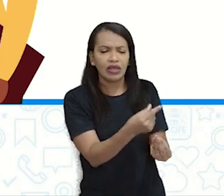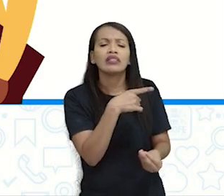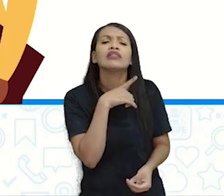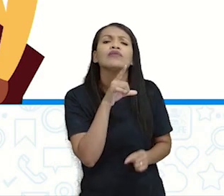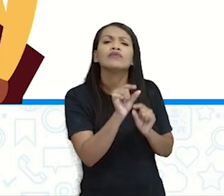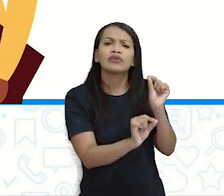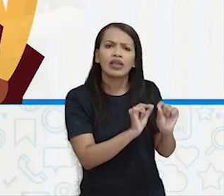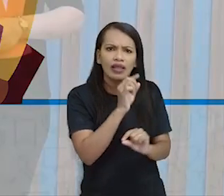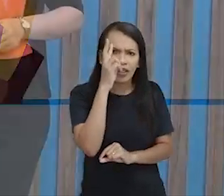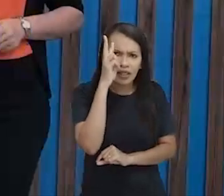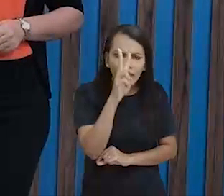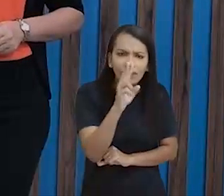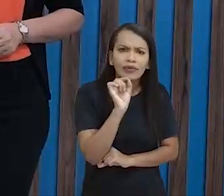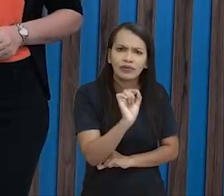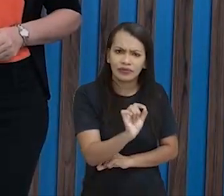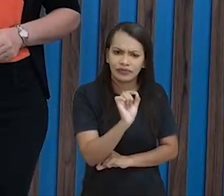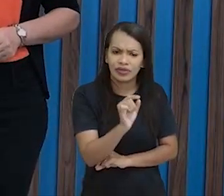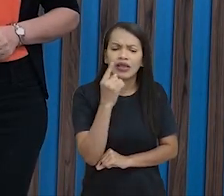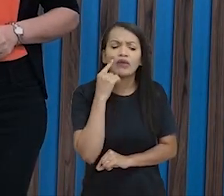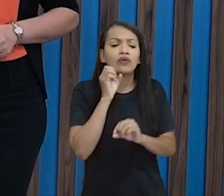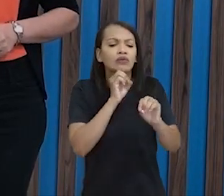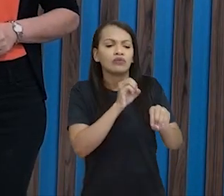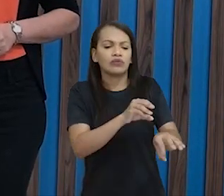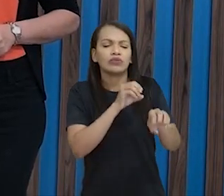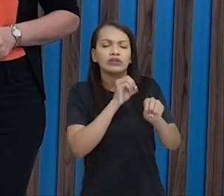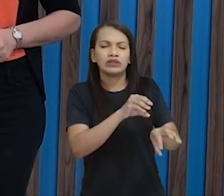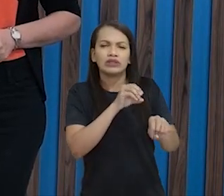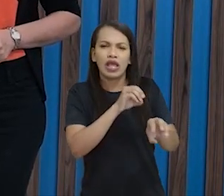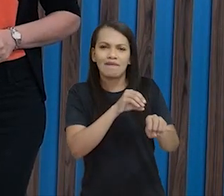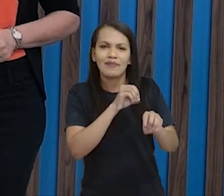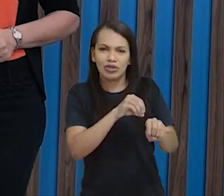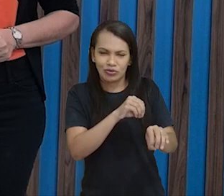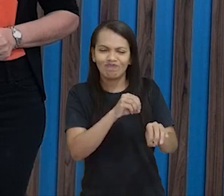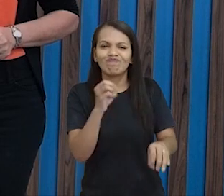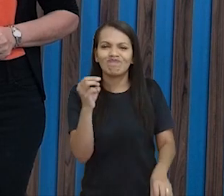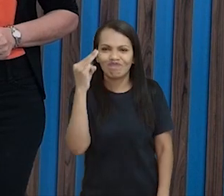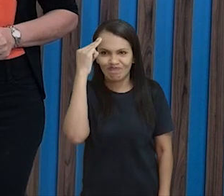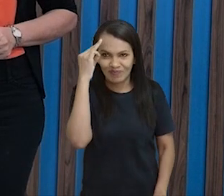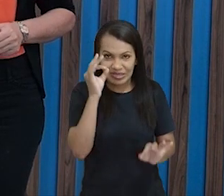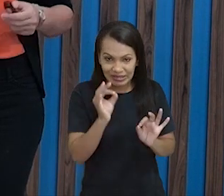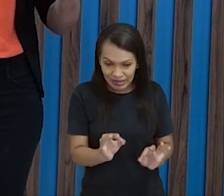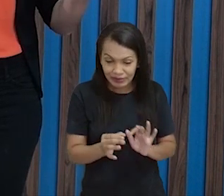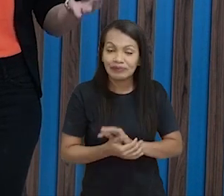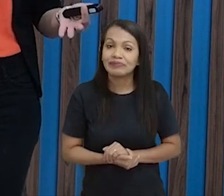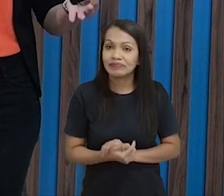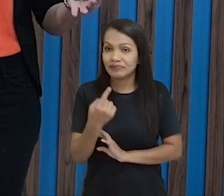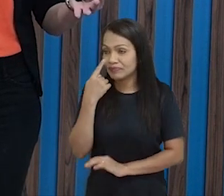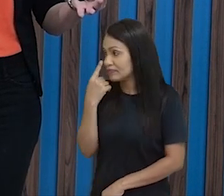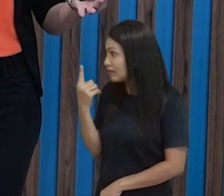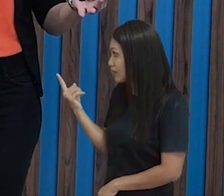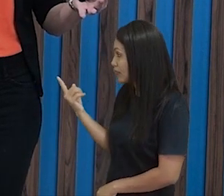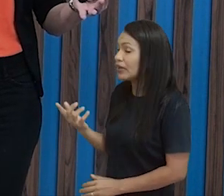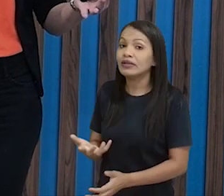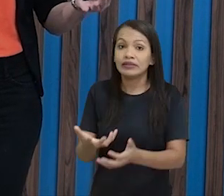quê? Quem lembra? A lição de moral, o ensinamento, tá certo? Quem quer ouvir